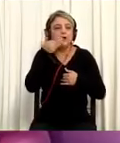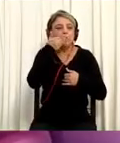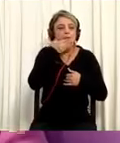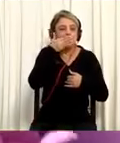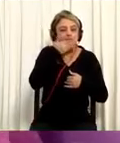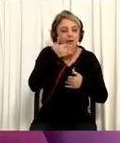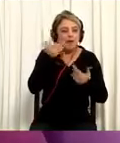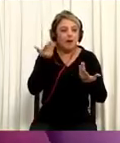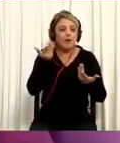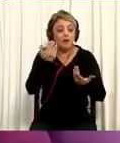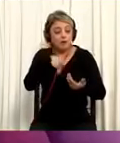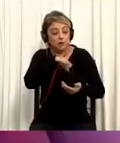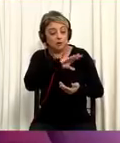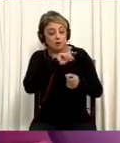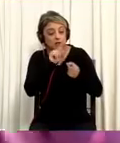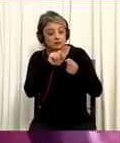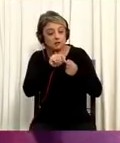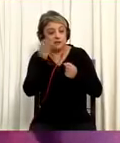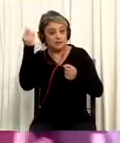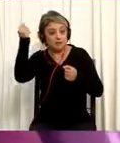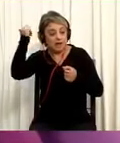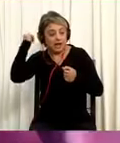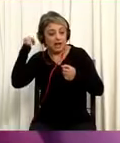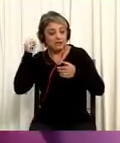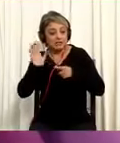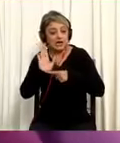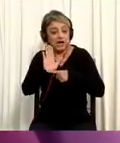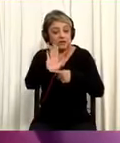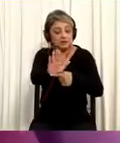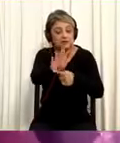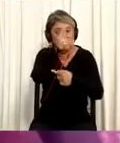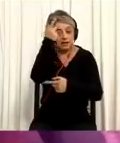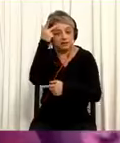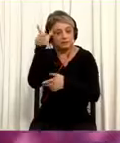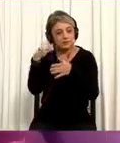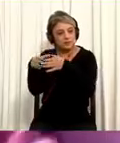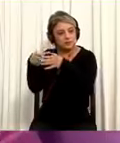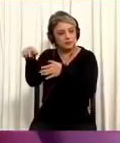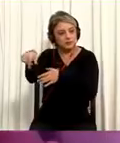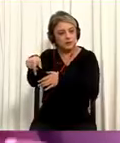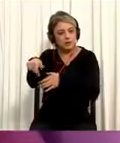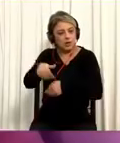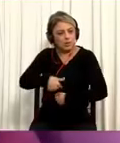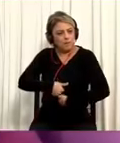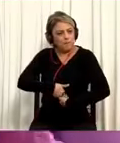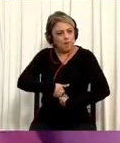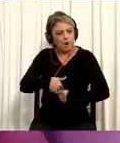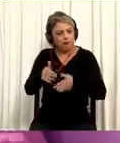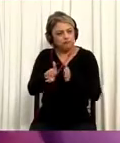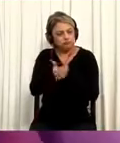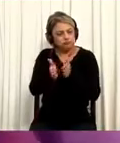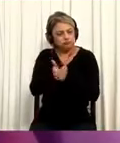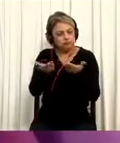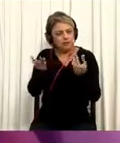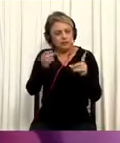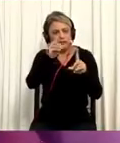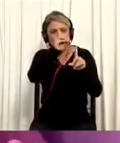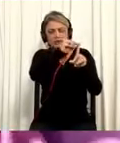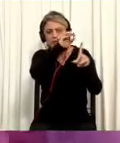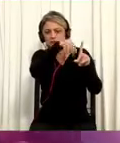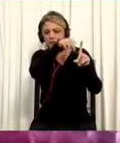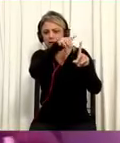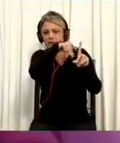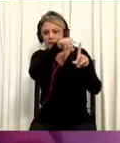Quer dizer, o que nós fizemos na época de ajudar essas pessoas que passavam por essa situação de